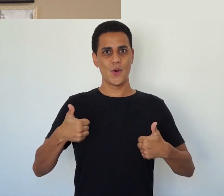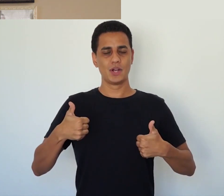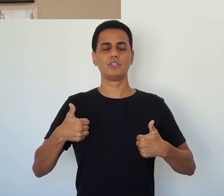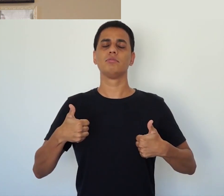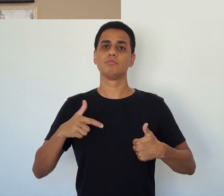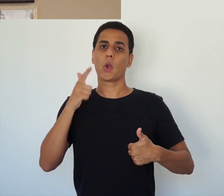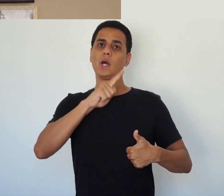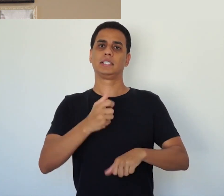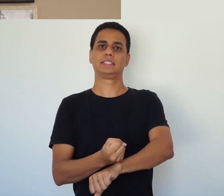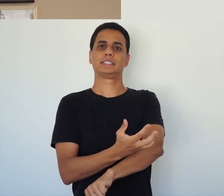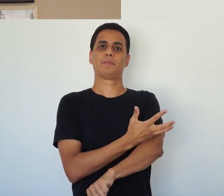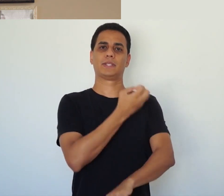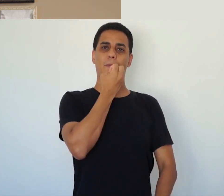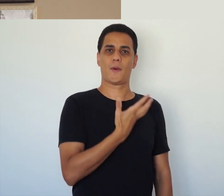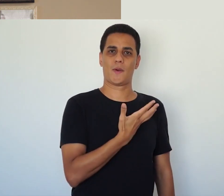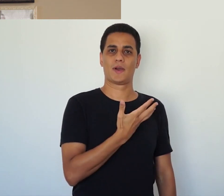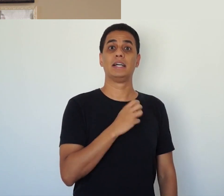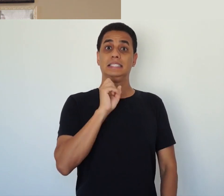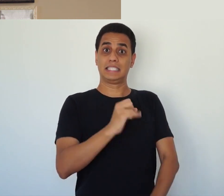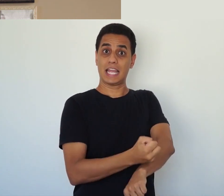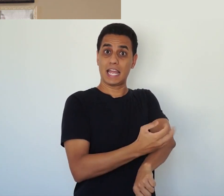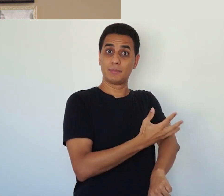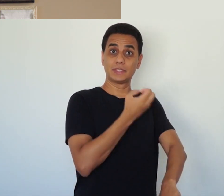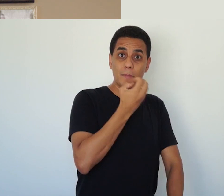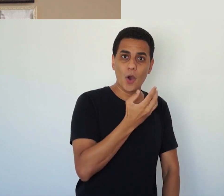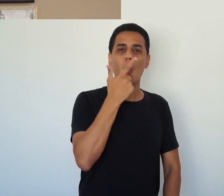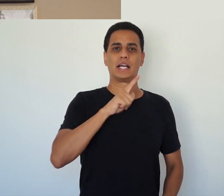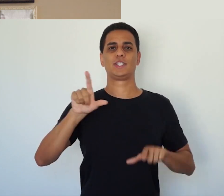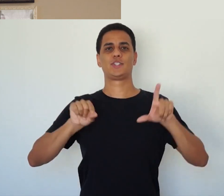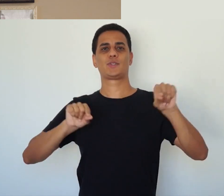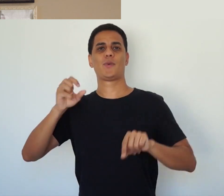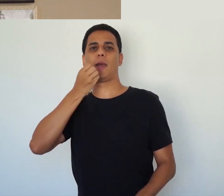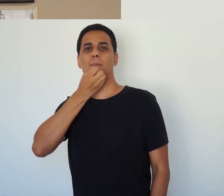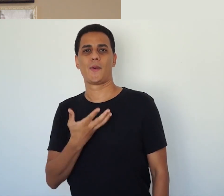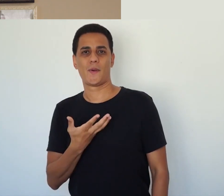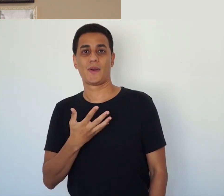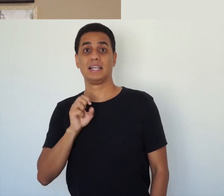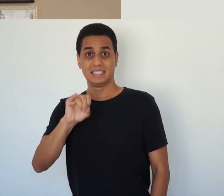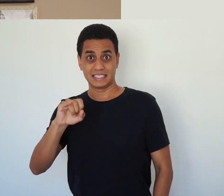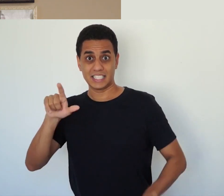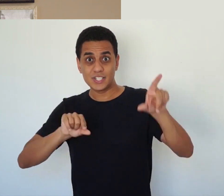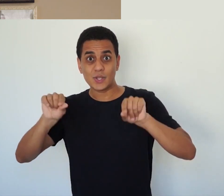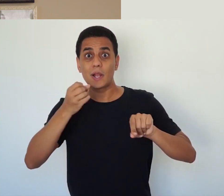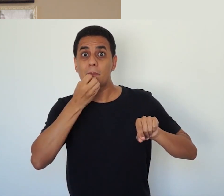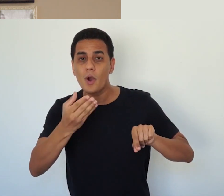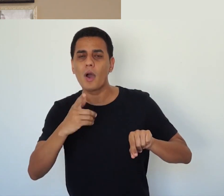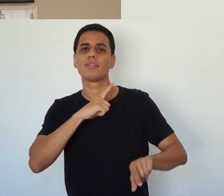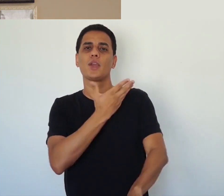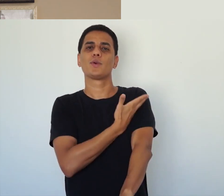pensamentos saudáveis geram emoções saudáveis. Emoções saudáveis geram atitudes